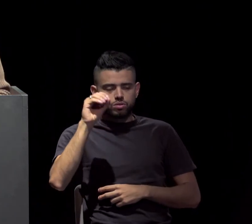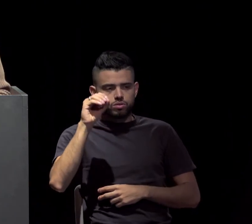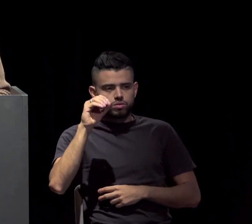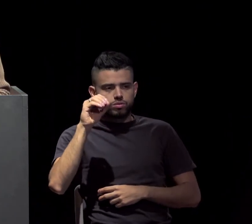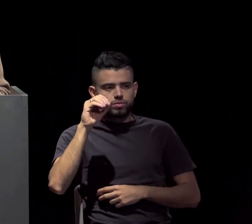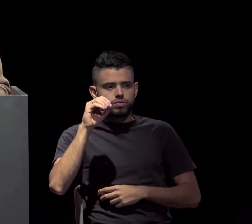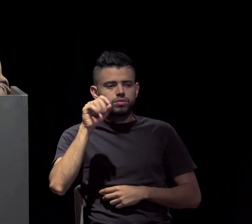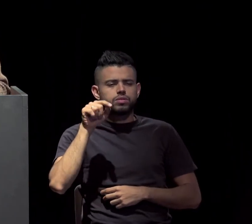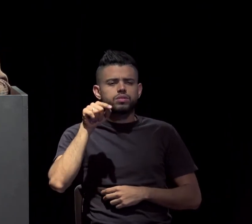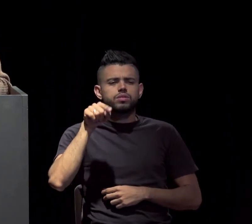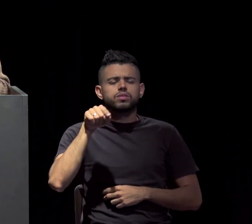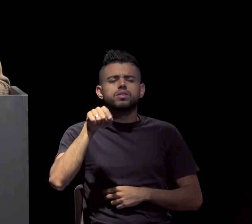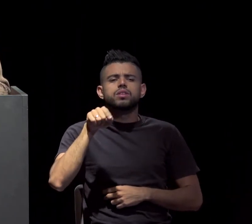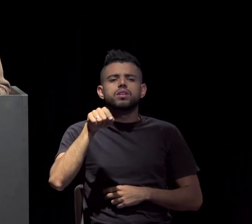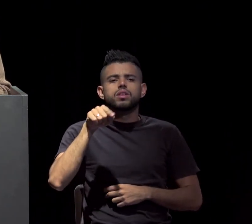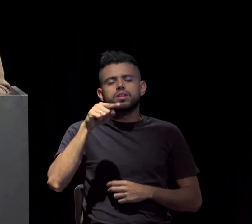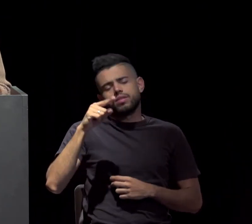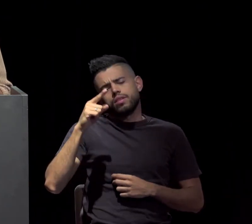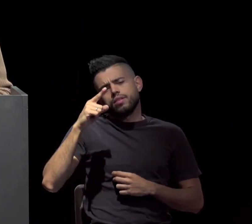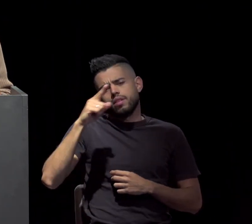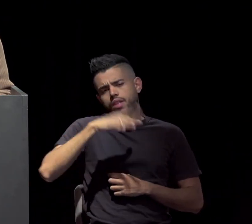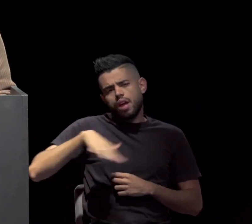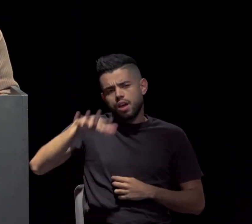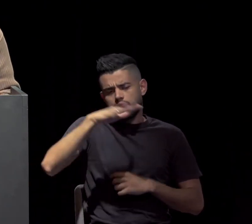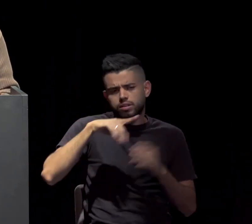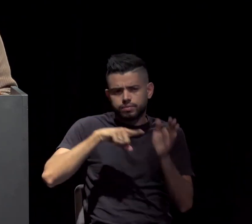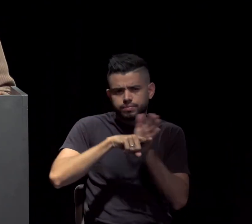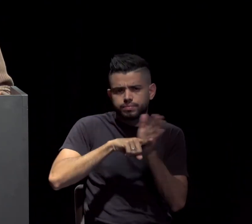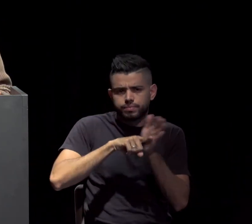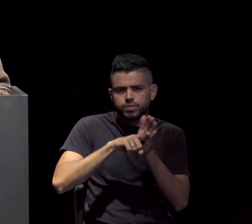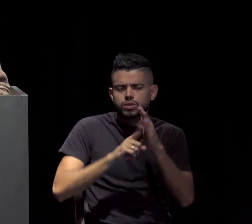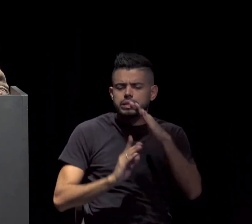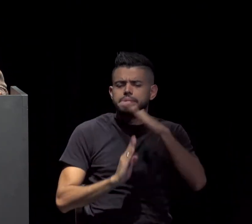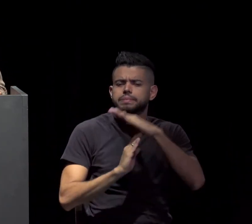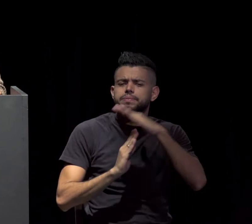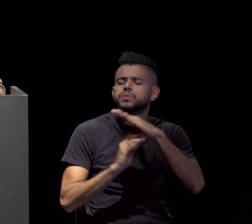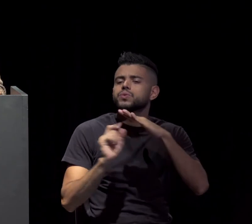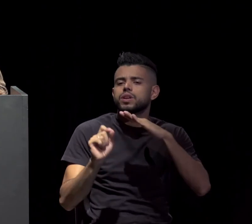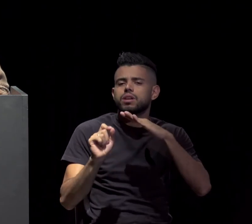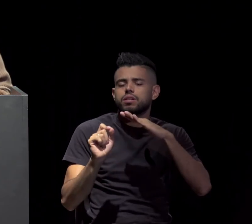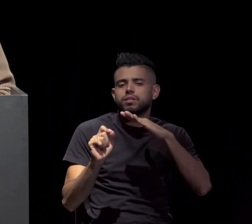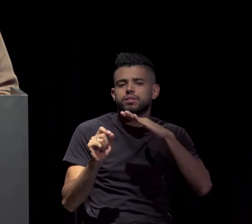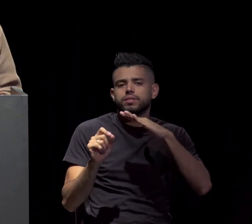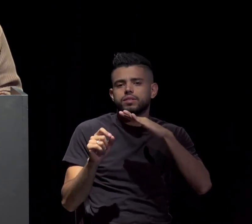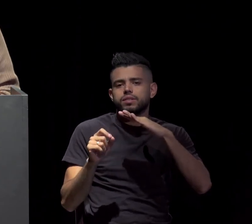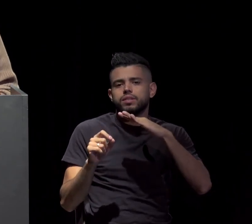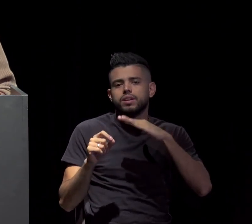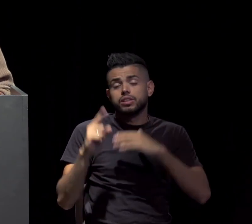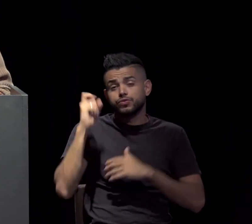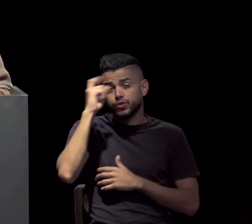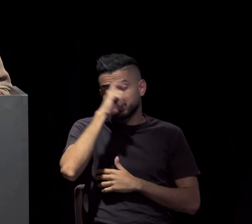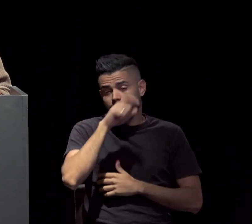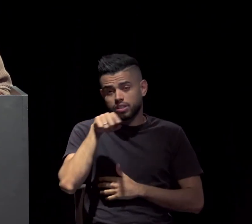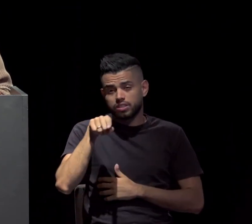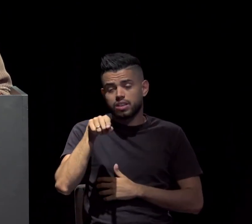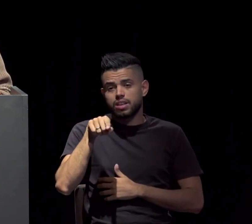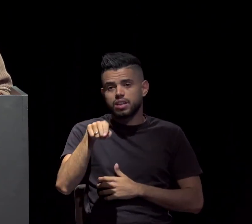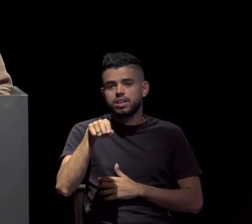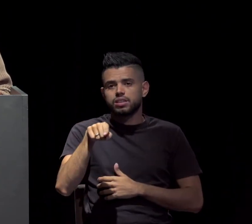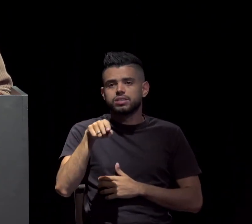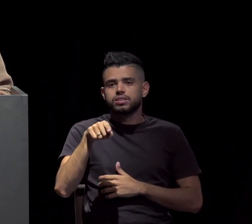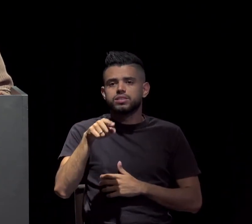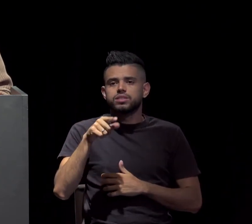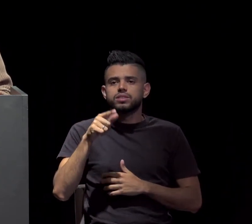dos folcloristas? Como toda área de investigação, as limitações são inevitáveis. Eles não conseguiram adentrar naquele